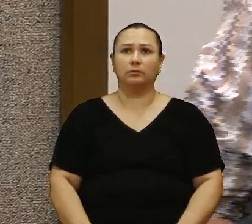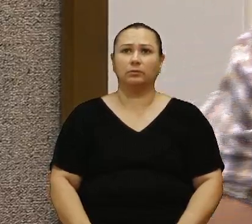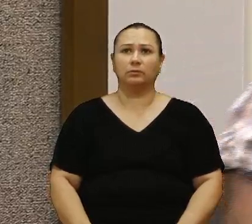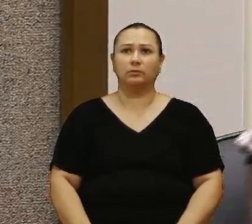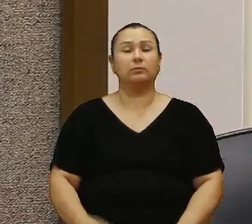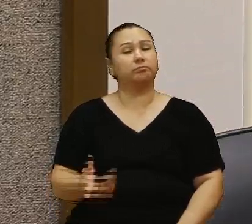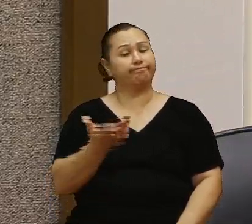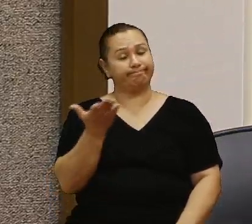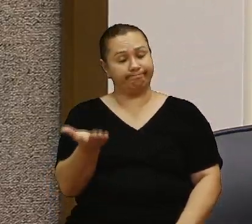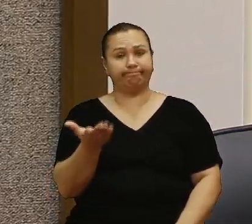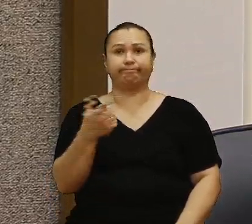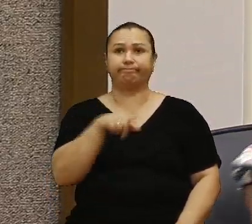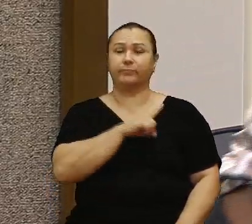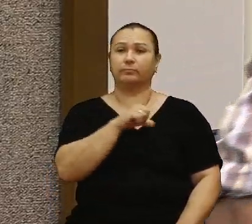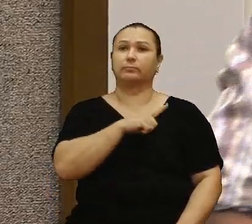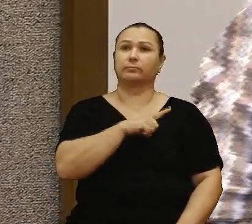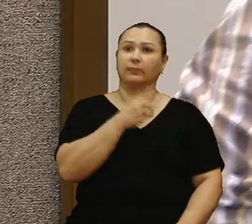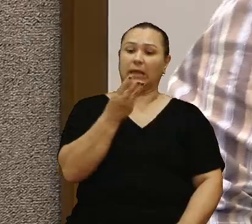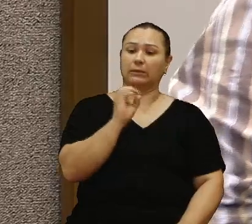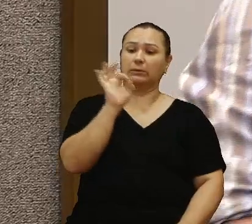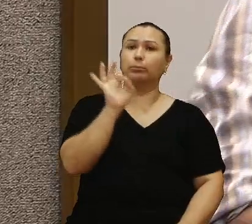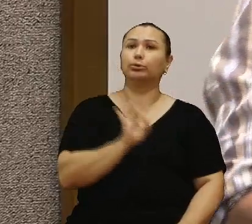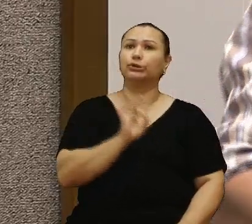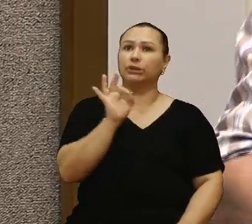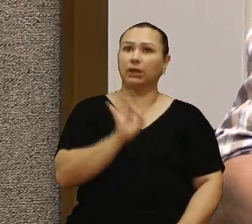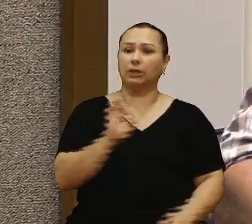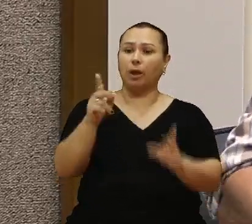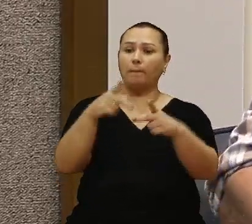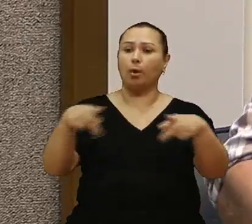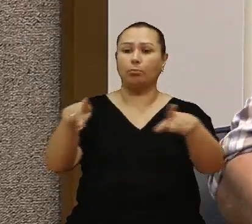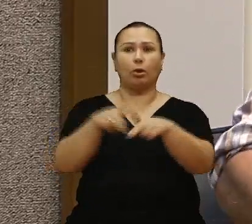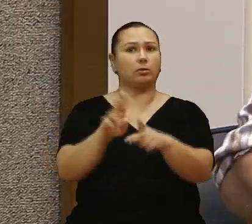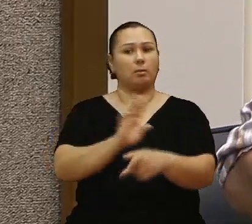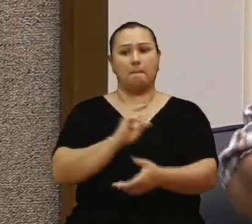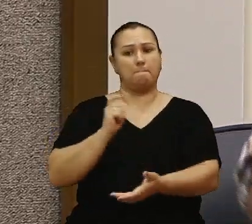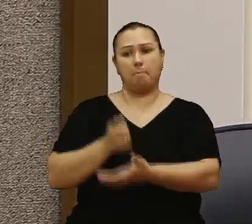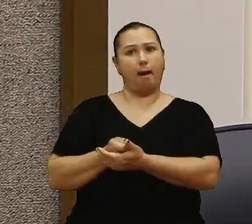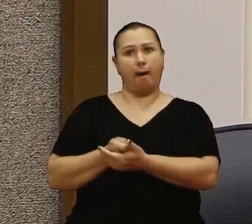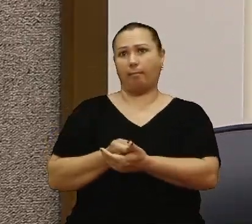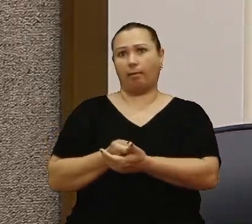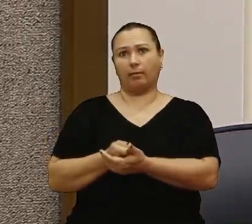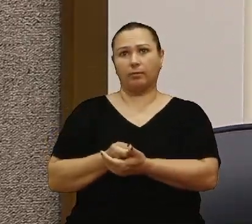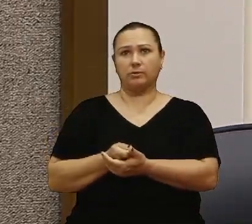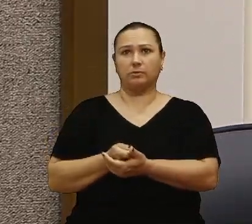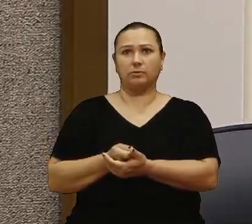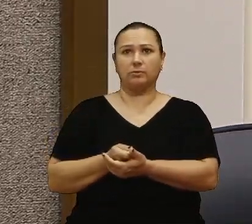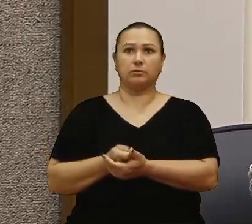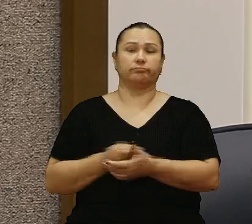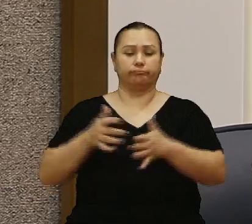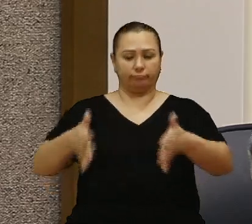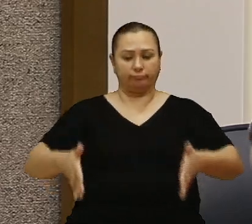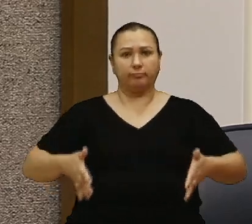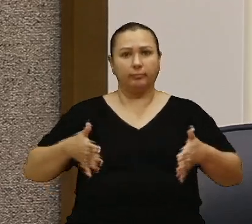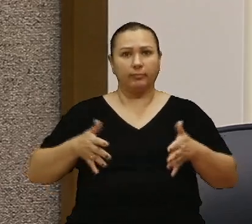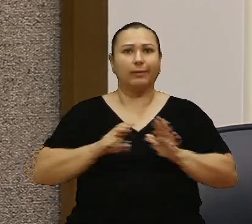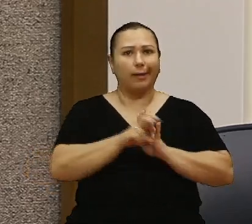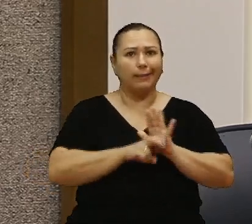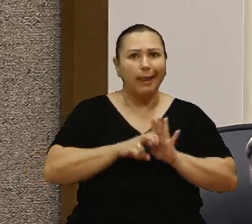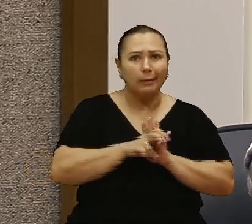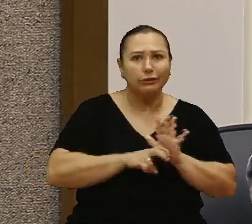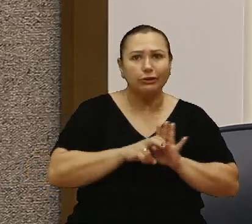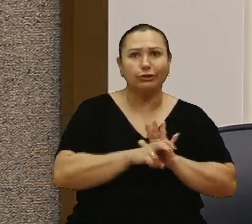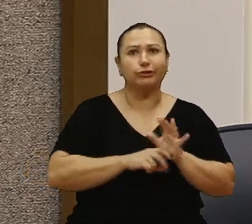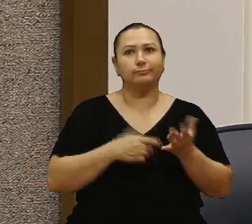nós temos 30% da população que não pagam transporte. Cadeirantes, aliás,